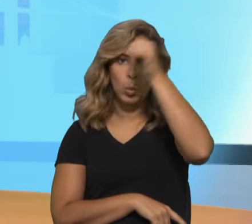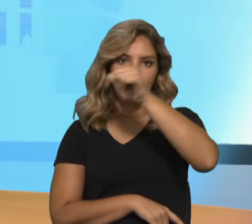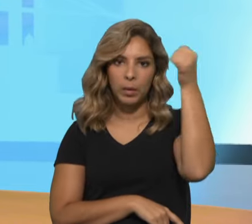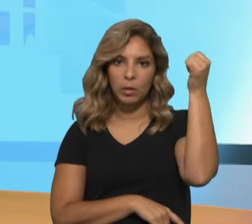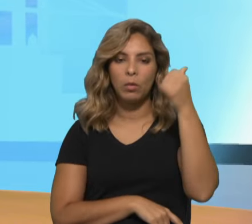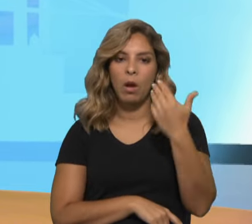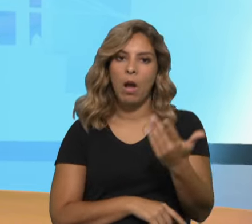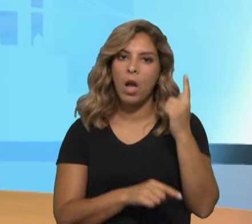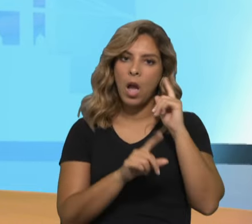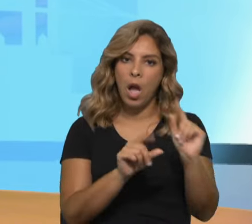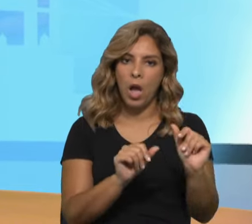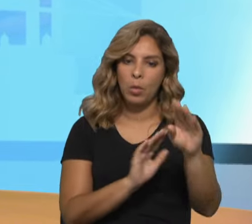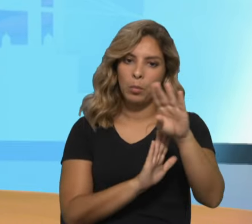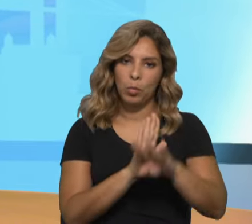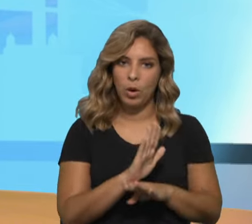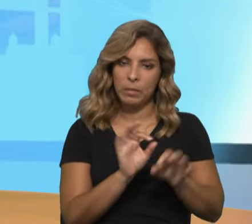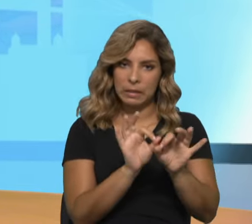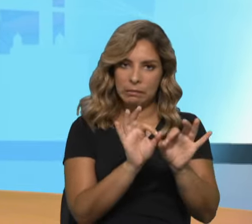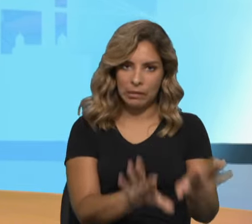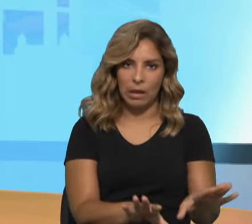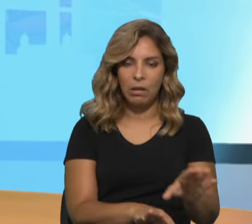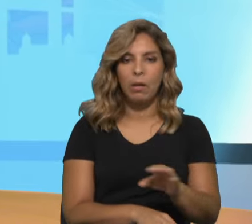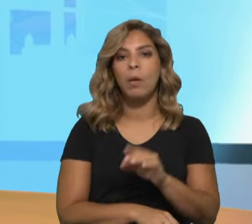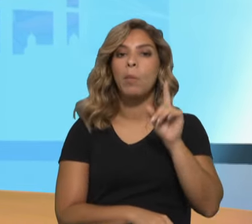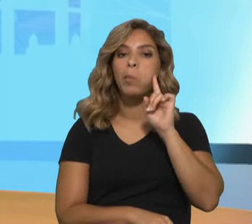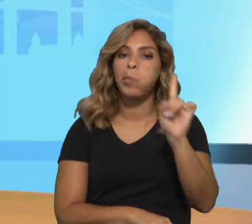edição rádio do programa Eclésia na Antena 1,